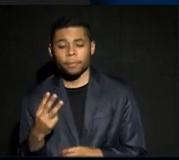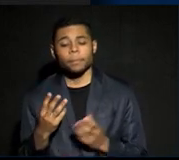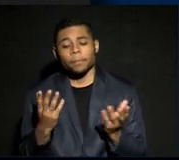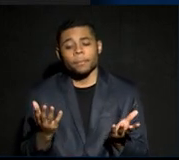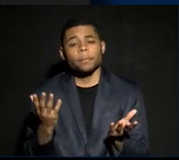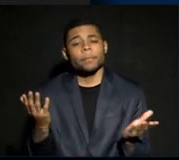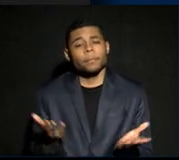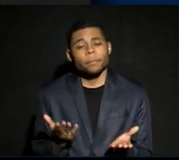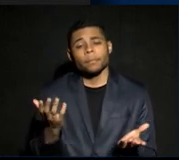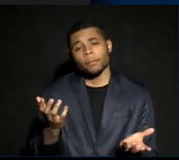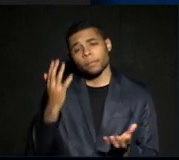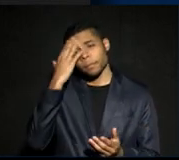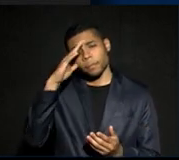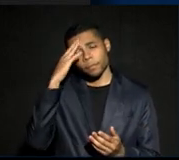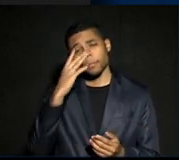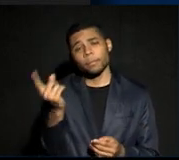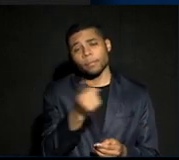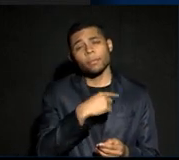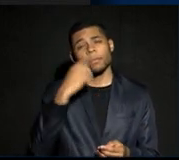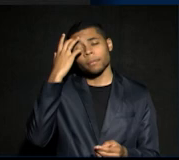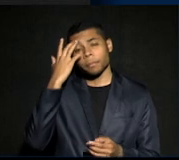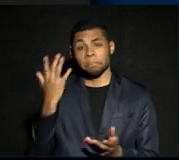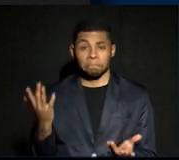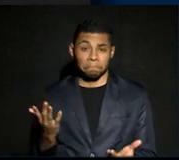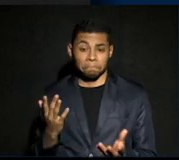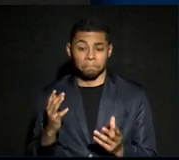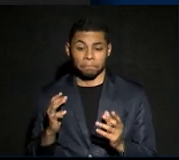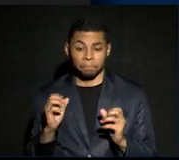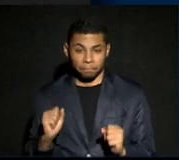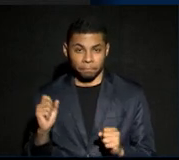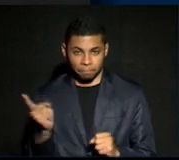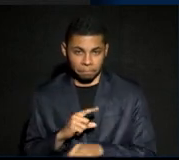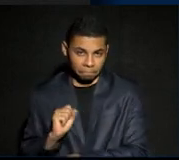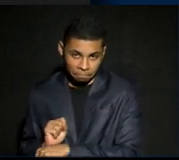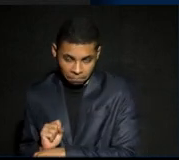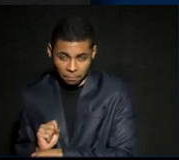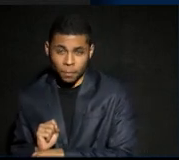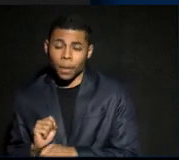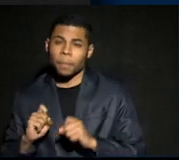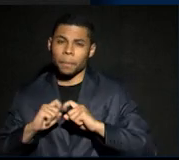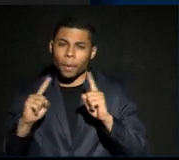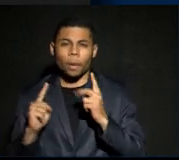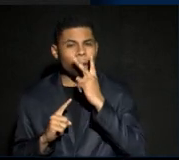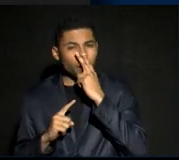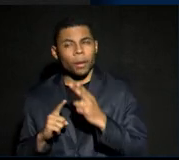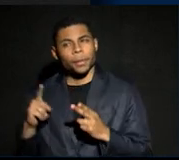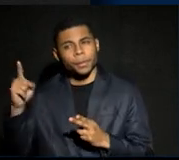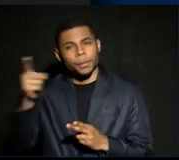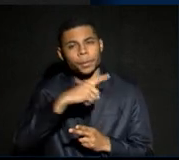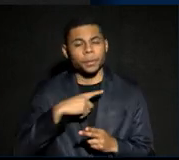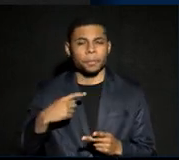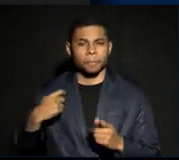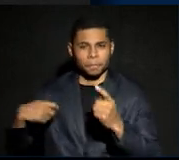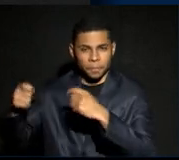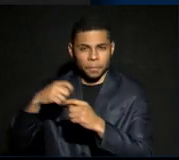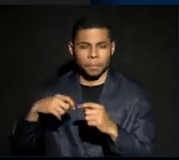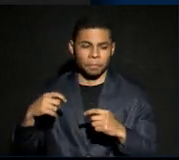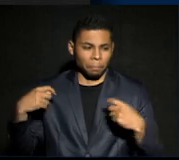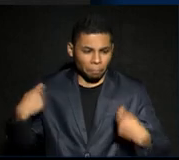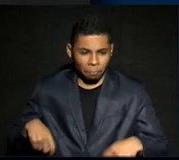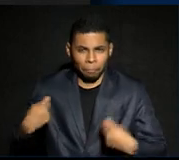aí eu queria entender de vocês se vocês acham que assim, o BC pode ter parado, mas será que o mercado está